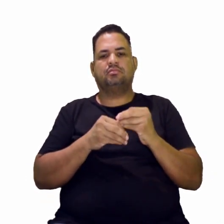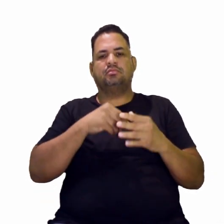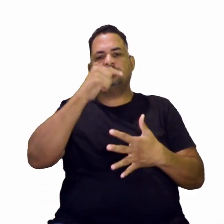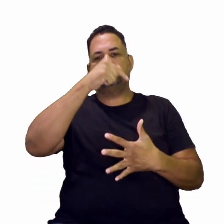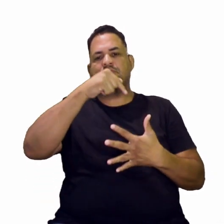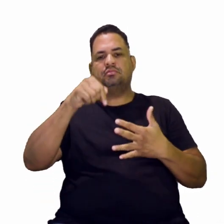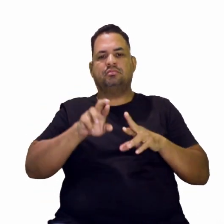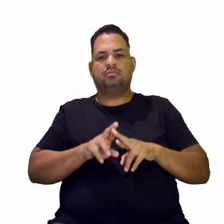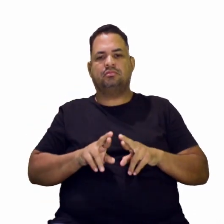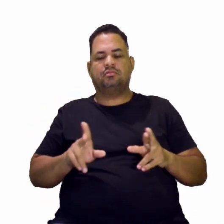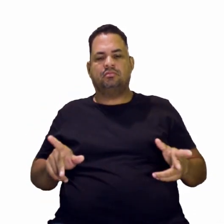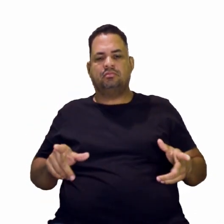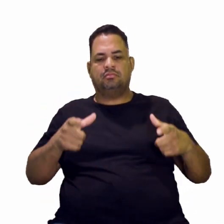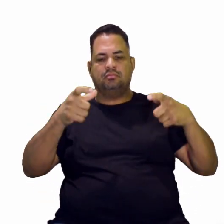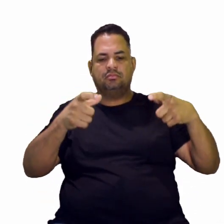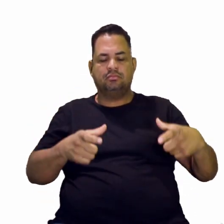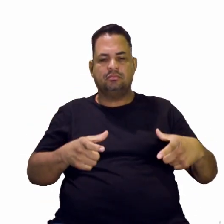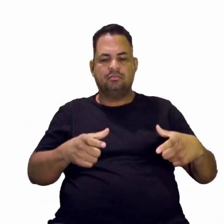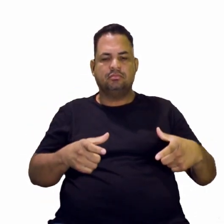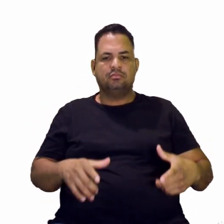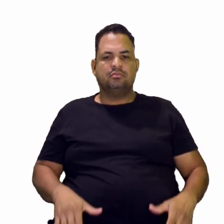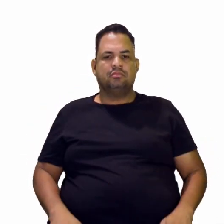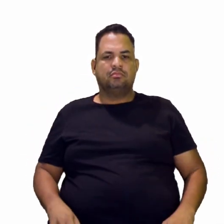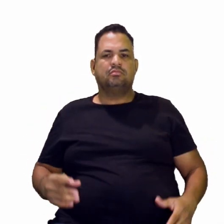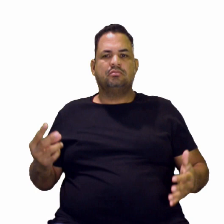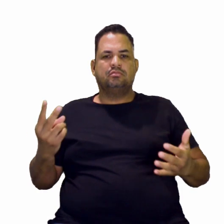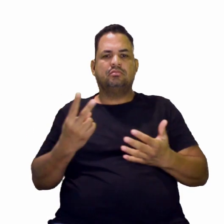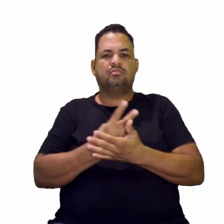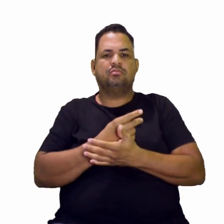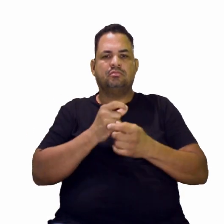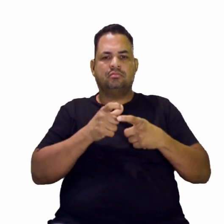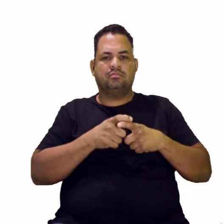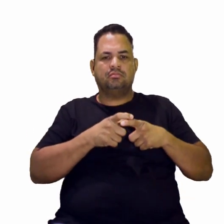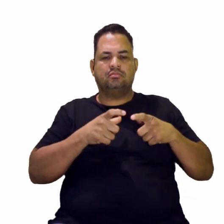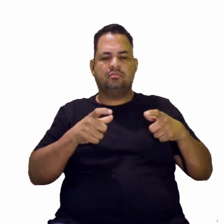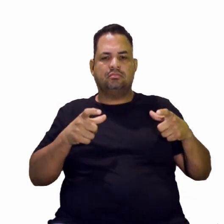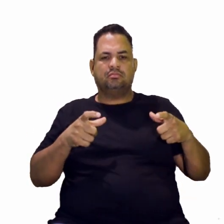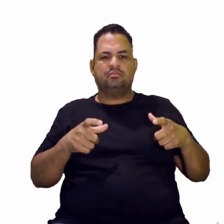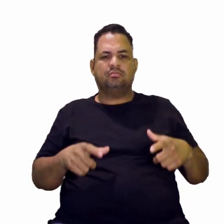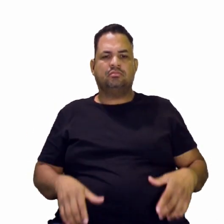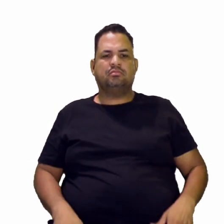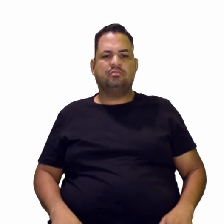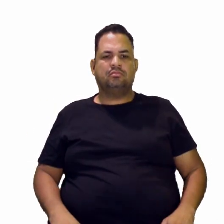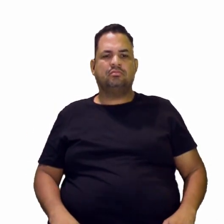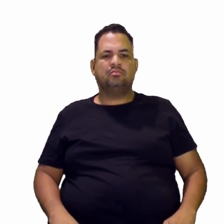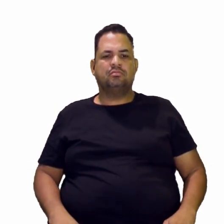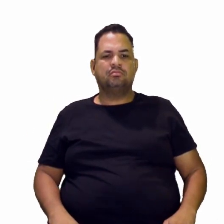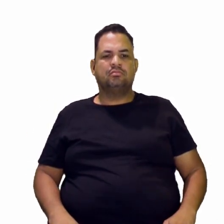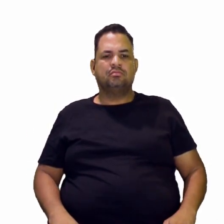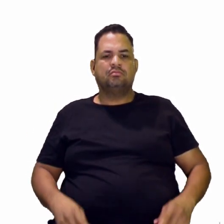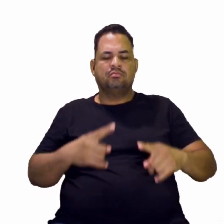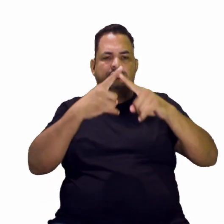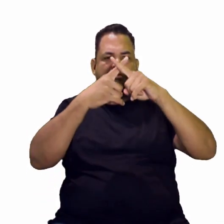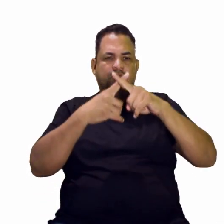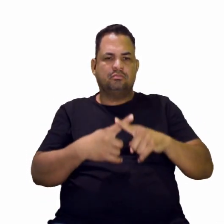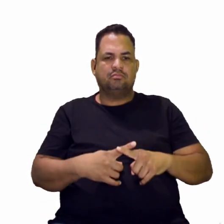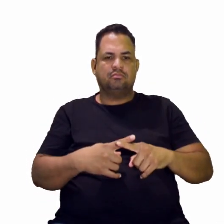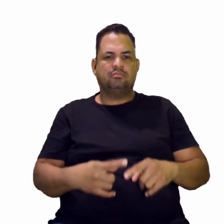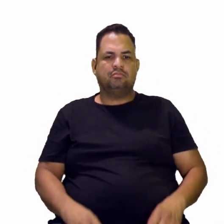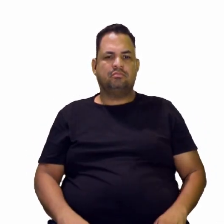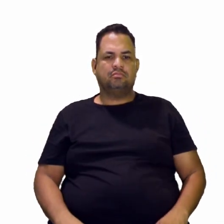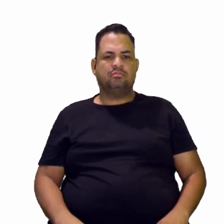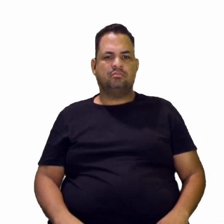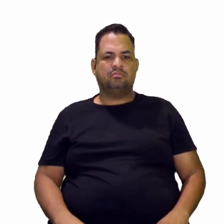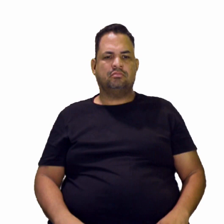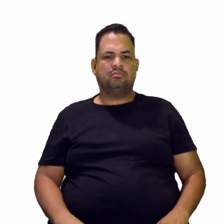espécies diferentes naquele local, vai haver um aumento de quê? De uma competição.